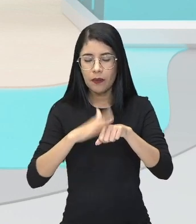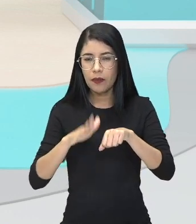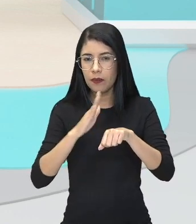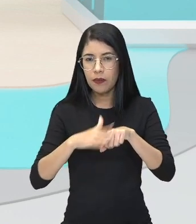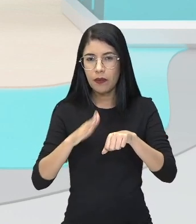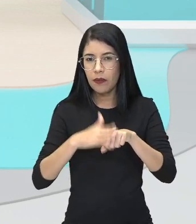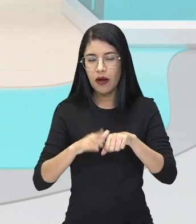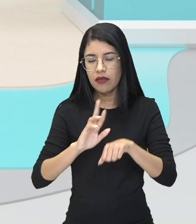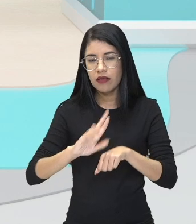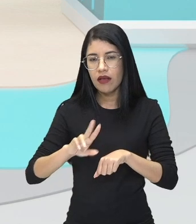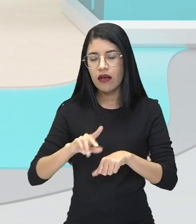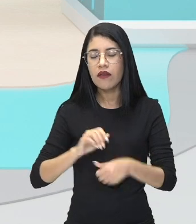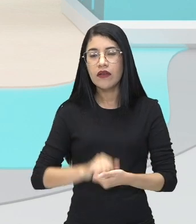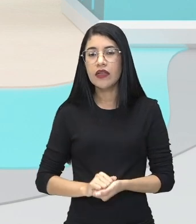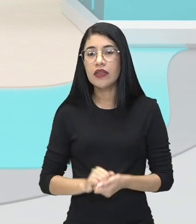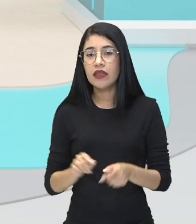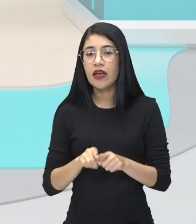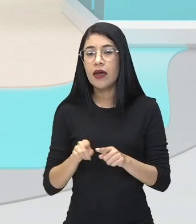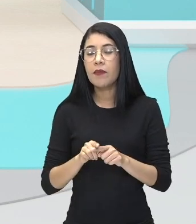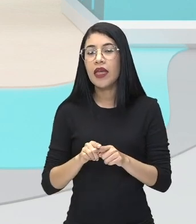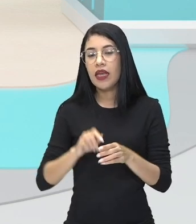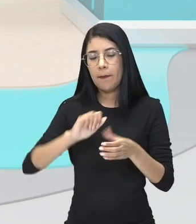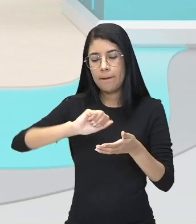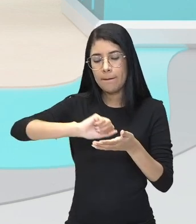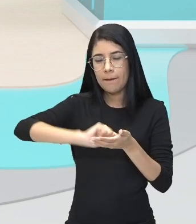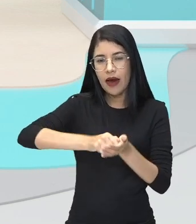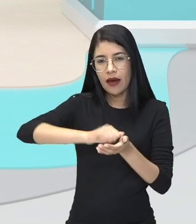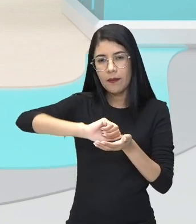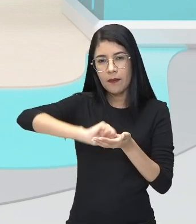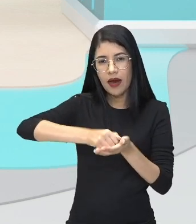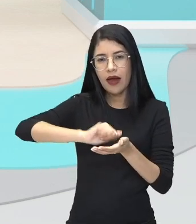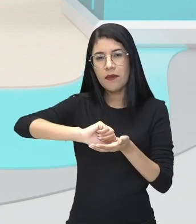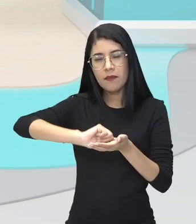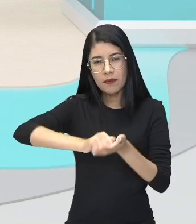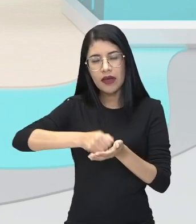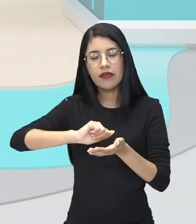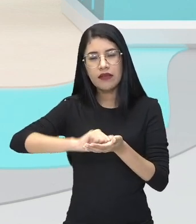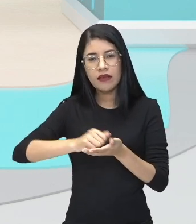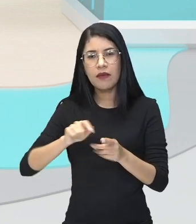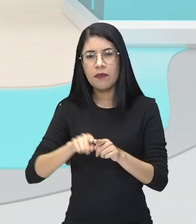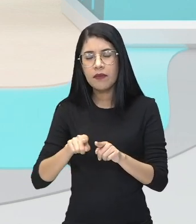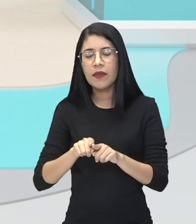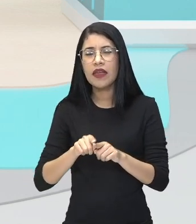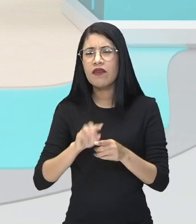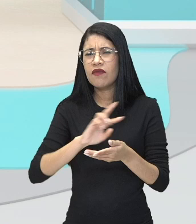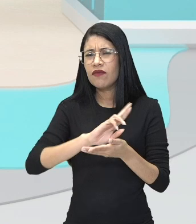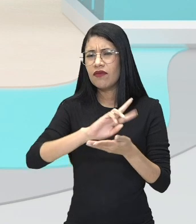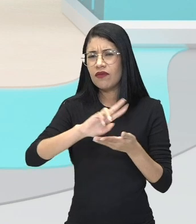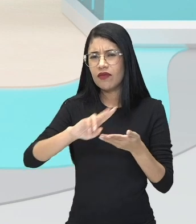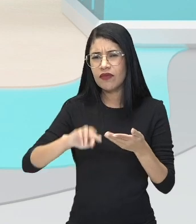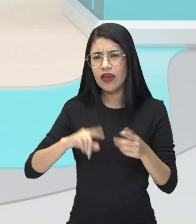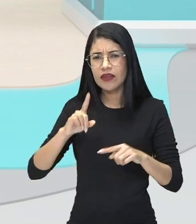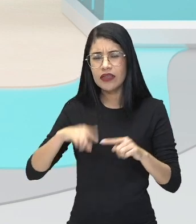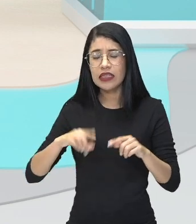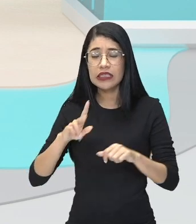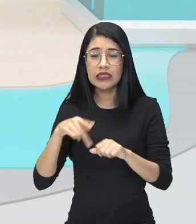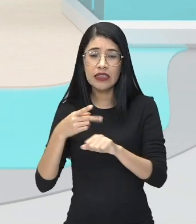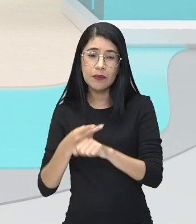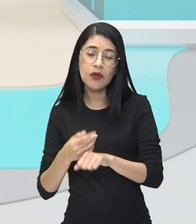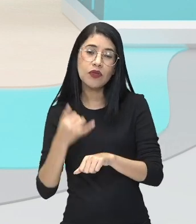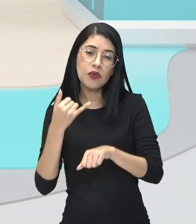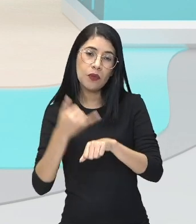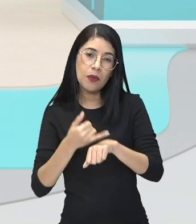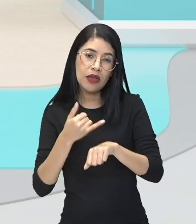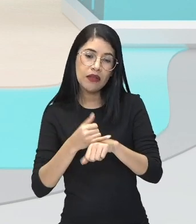alguns objetos para triturar sementes, moer. Então, ele já estava... E depois veio a idade dos metais. Como nós